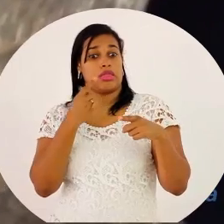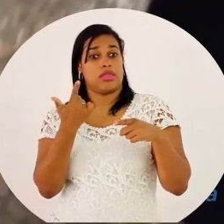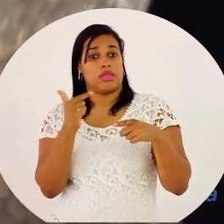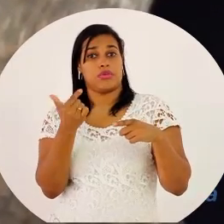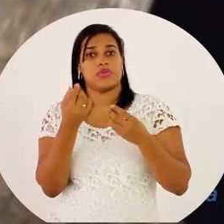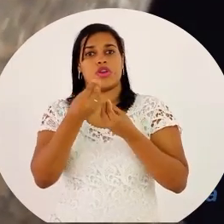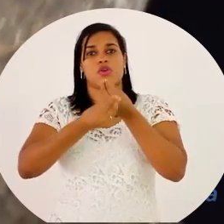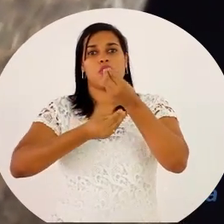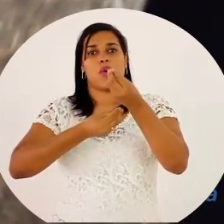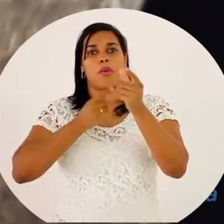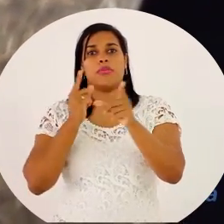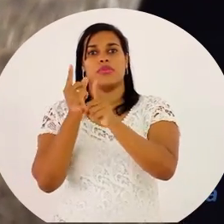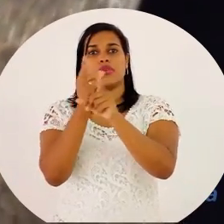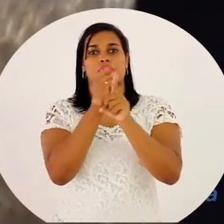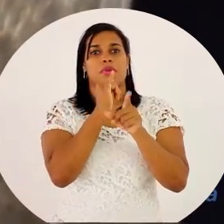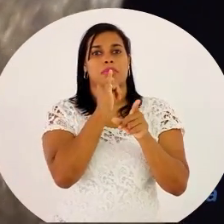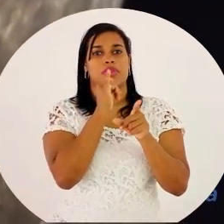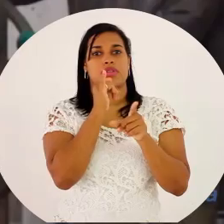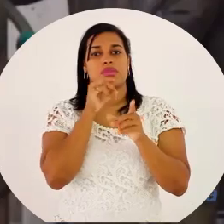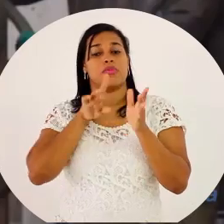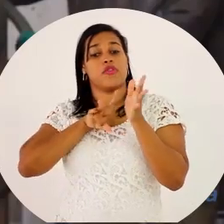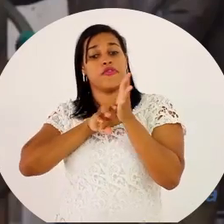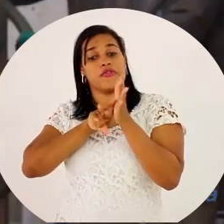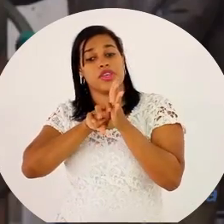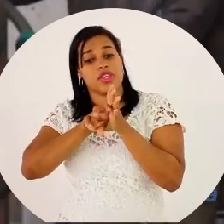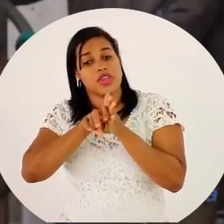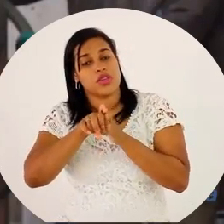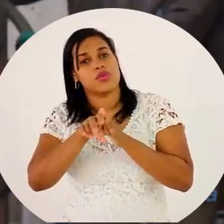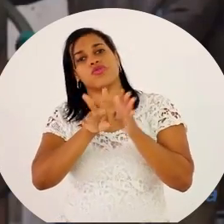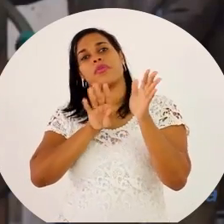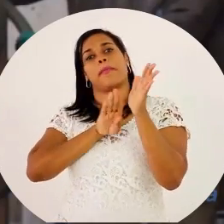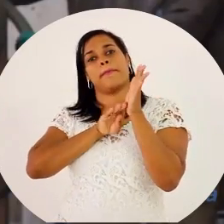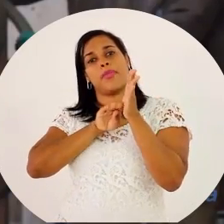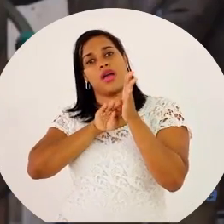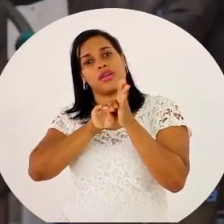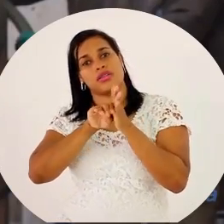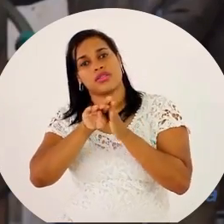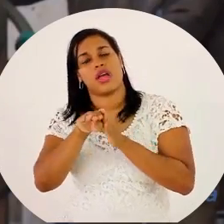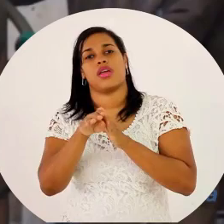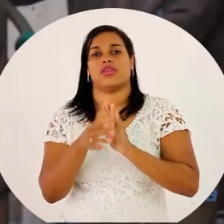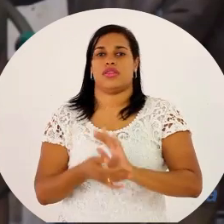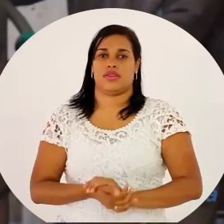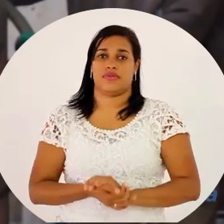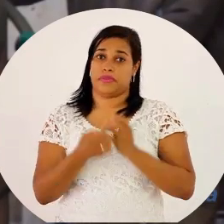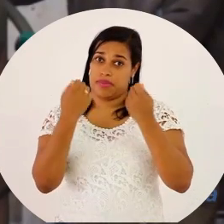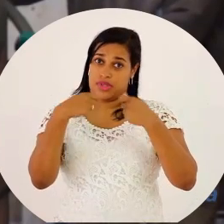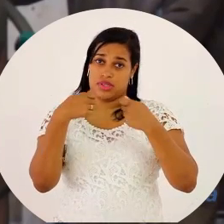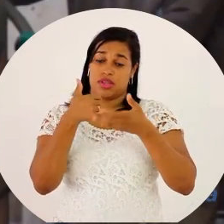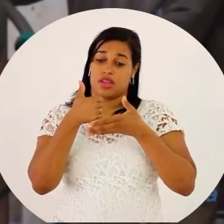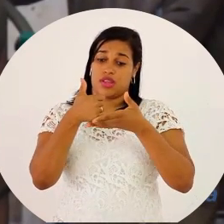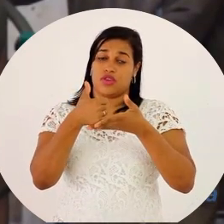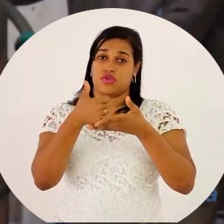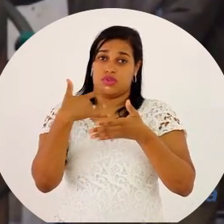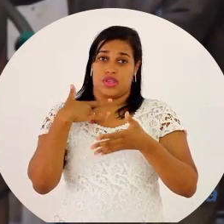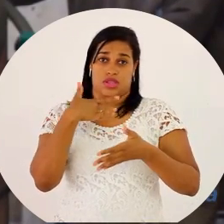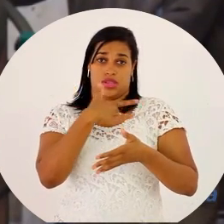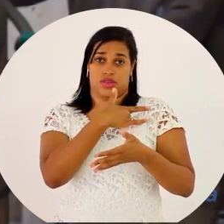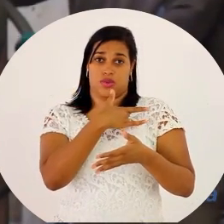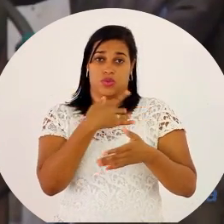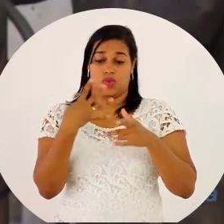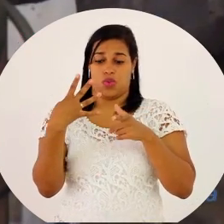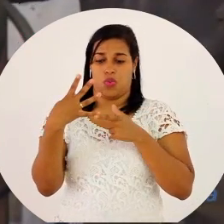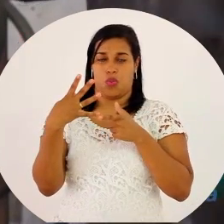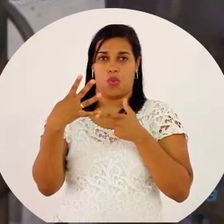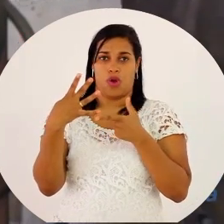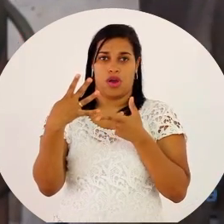diferença de um vírus para uma bactéria, para um protozoário. Então, você vai precisar da ajuda do pessoal da saúde. O quarto tipo de grupo que